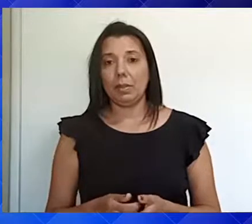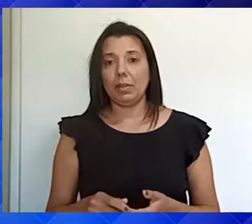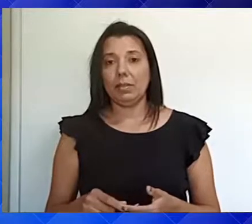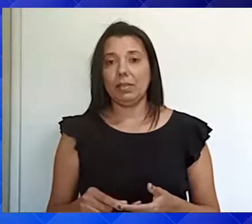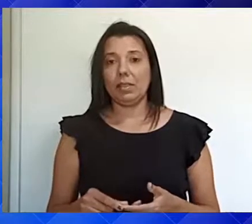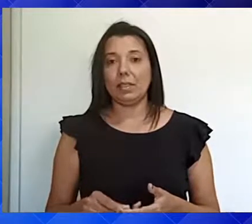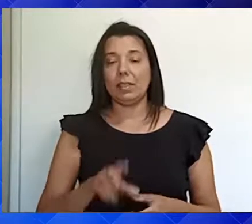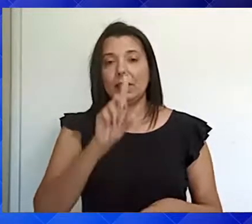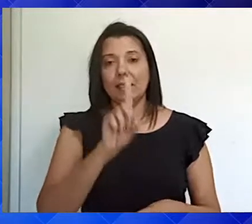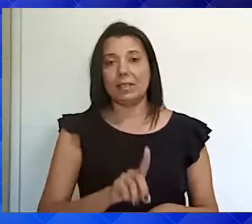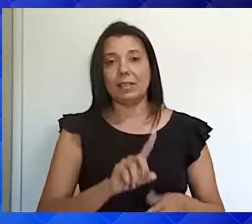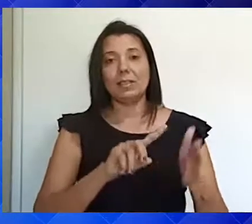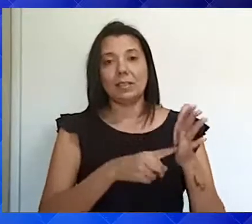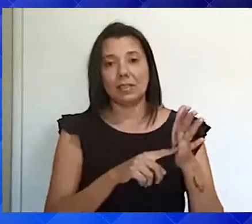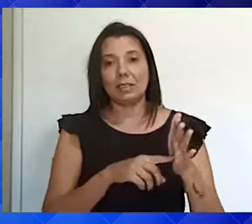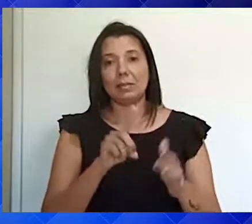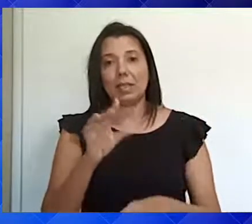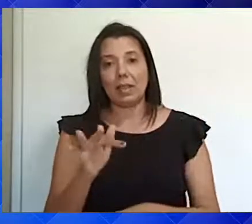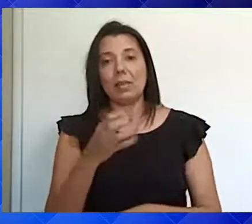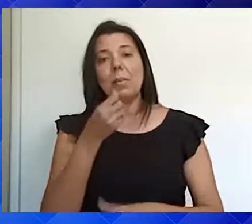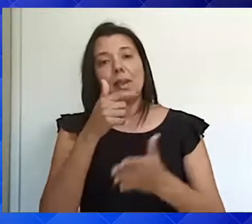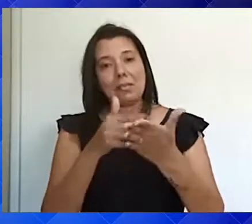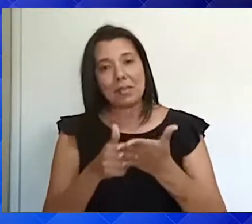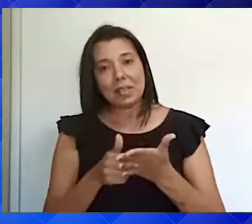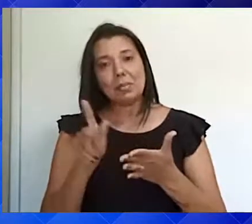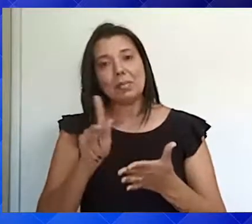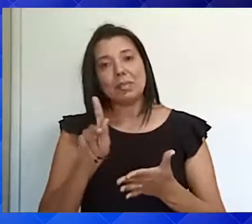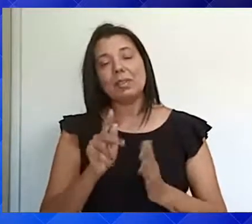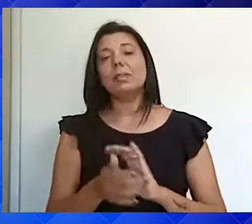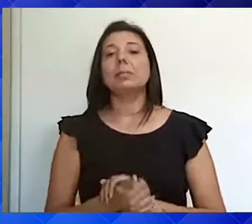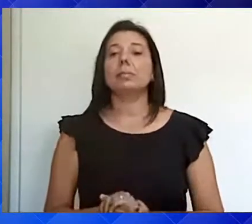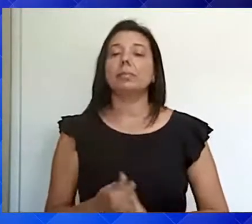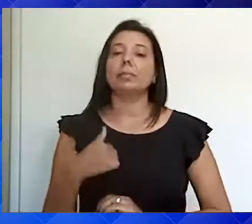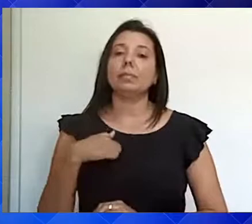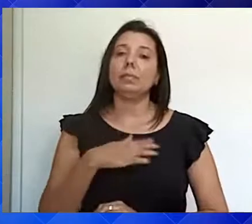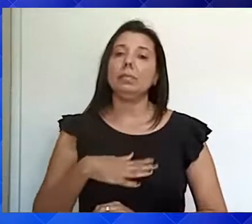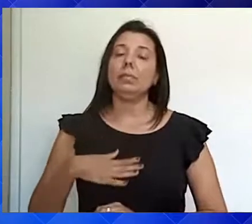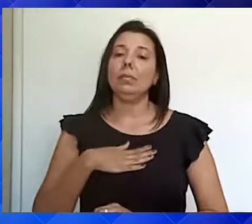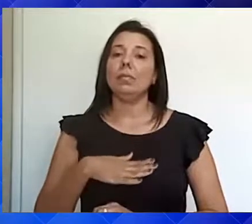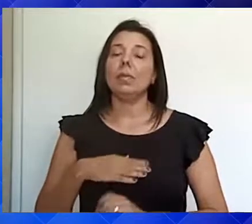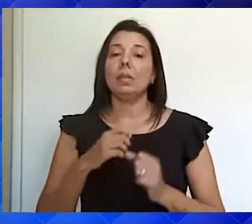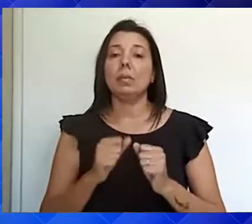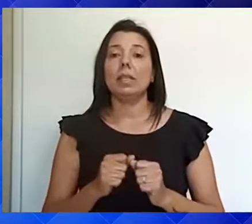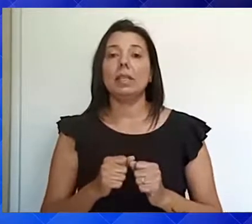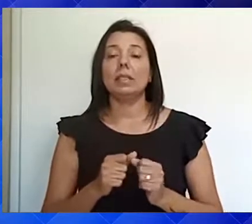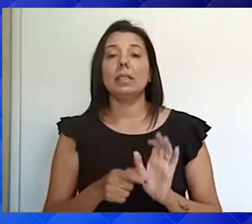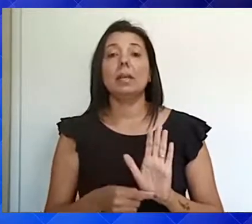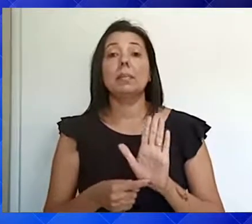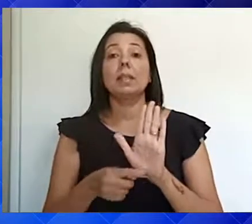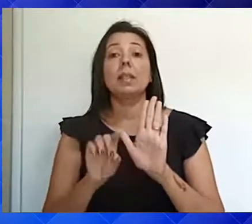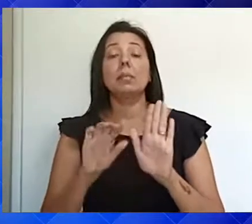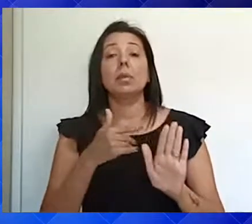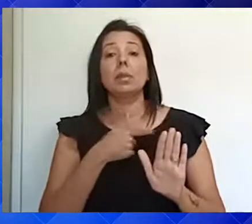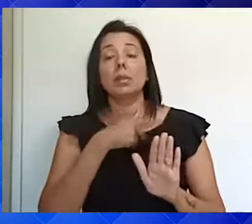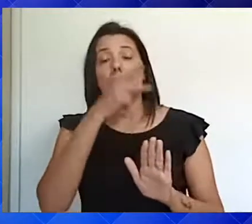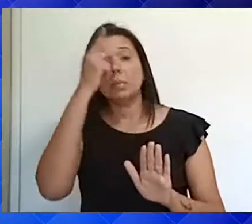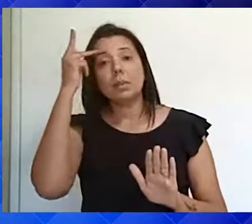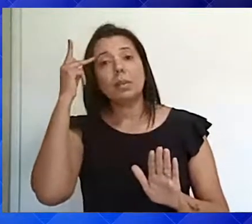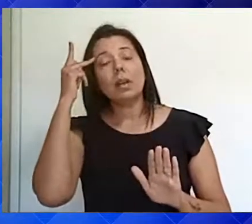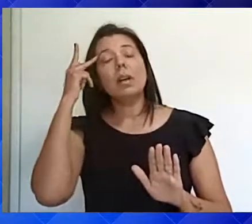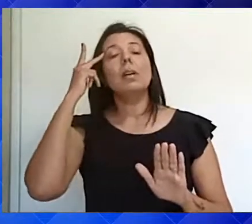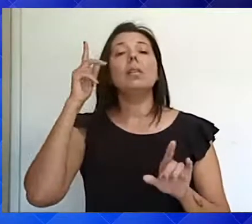DF. Bem-vindos, professores. Eu gostaria que a gente pudesse se apresentar aqui para os nossos telespectadores, brevemente.